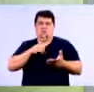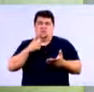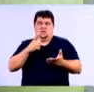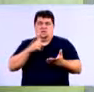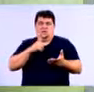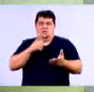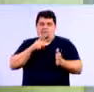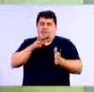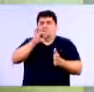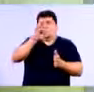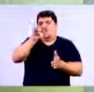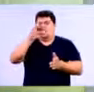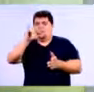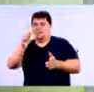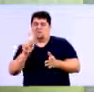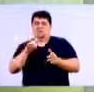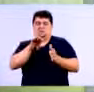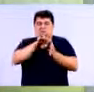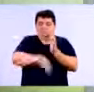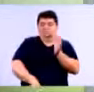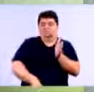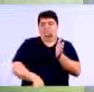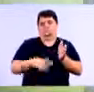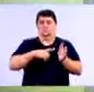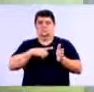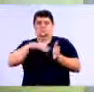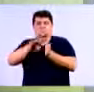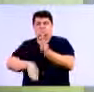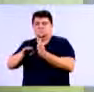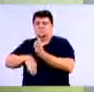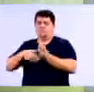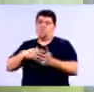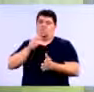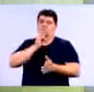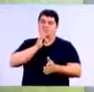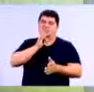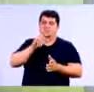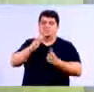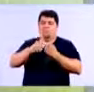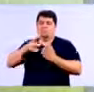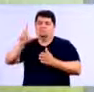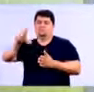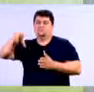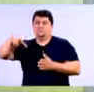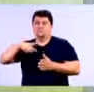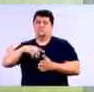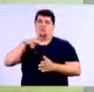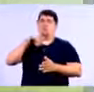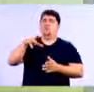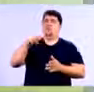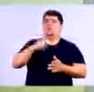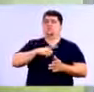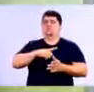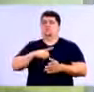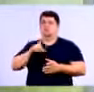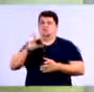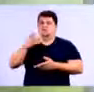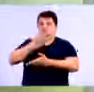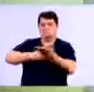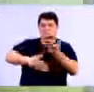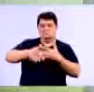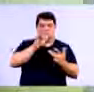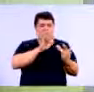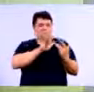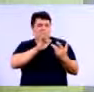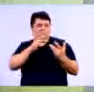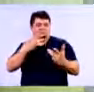só de tarifa ao ano 600. Aí agora você vai ter um cartão de crédito, porque como você tem 1 milhão guardado, você tem uma relação com o banco.